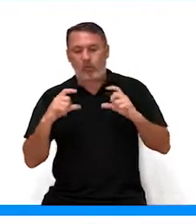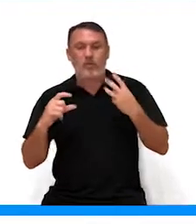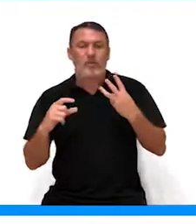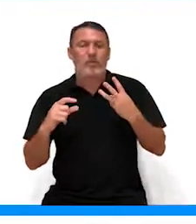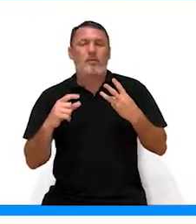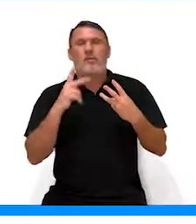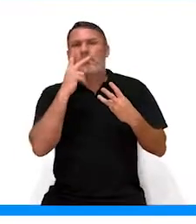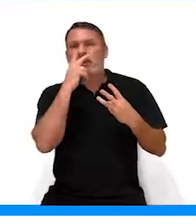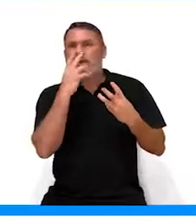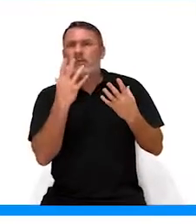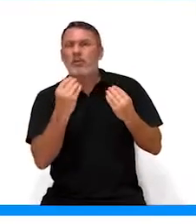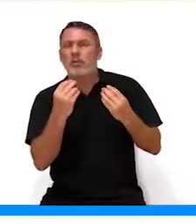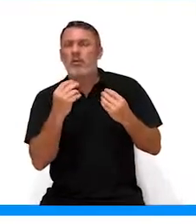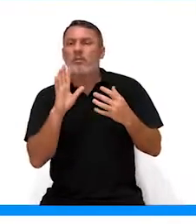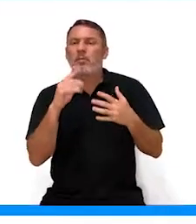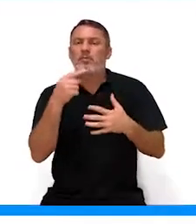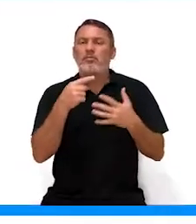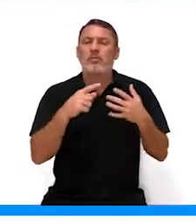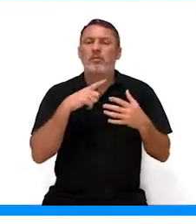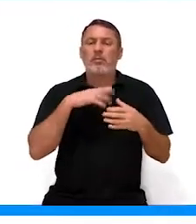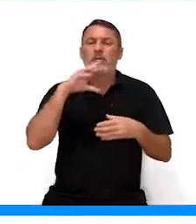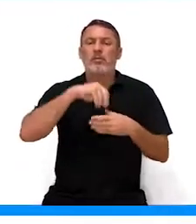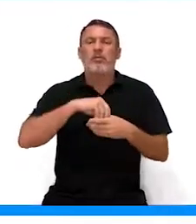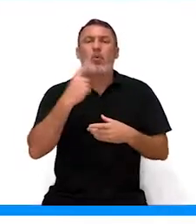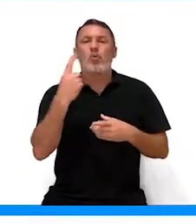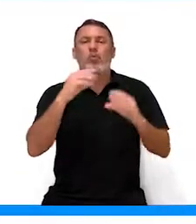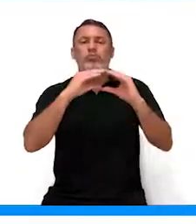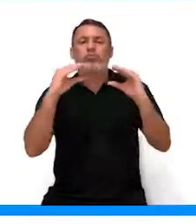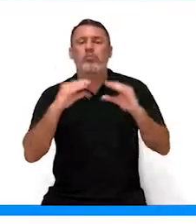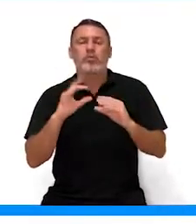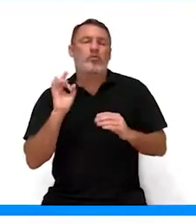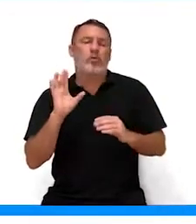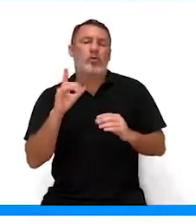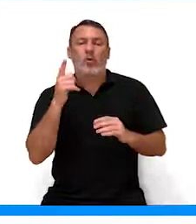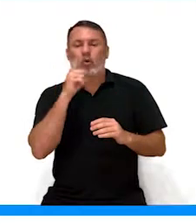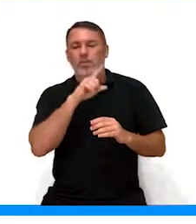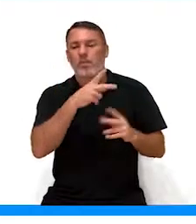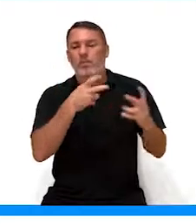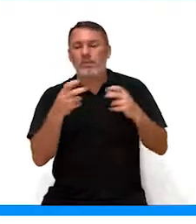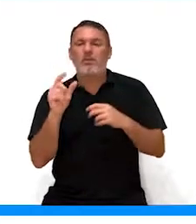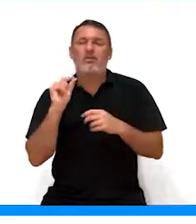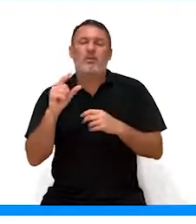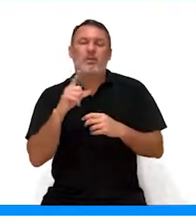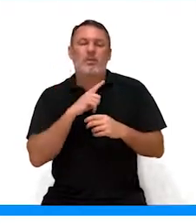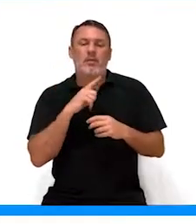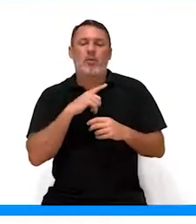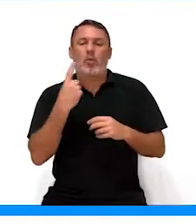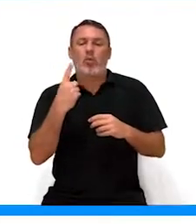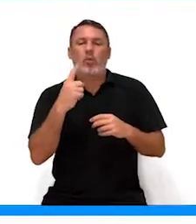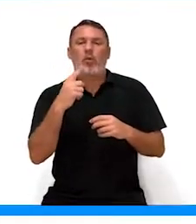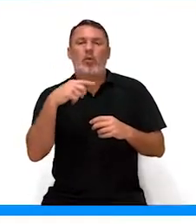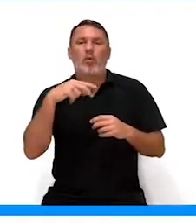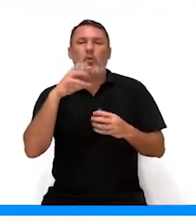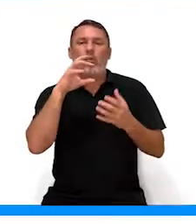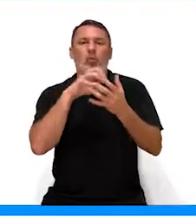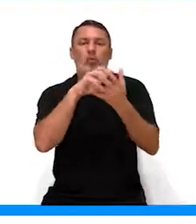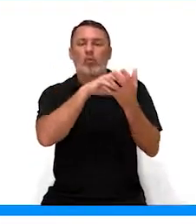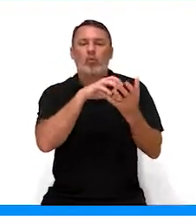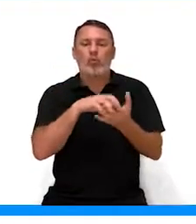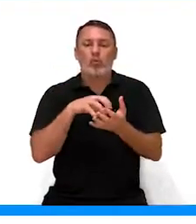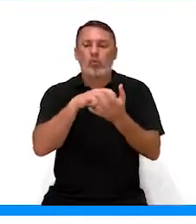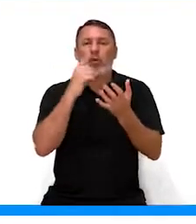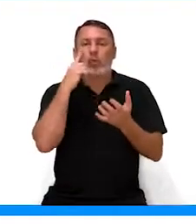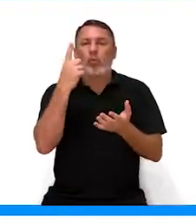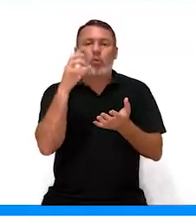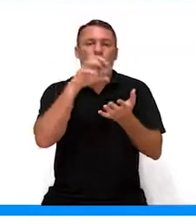é aquele que parece que tem muitas, porém ele tem uma só que é espessa. Então, a gente consegue observar que só tem